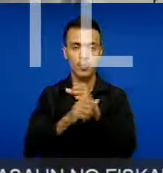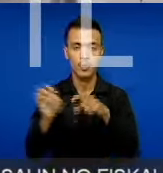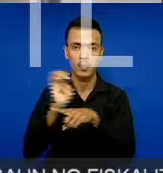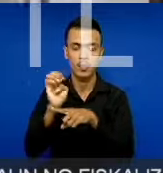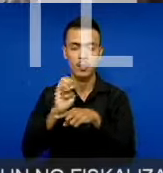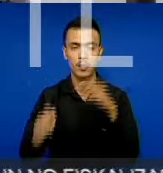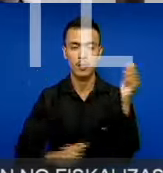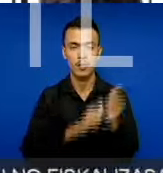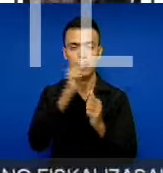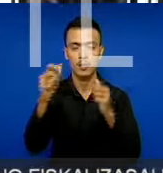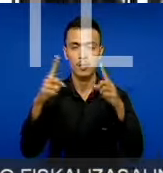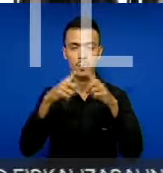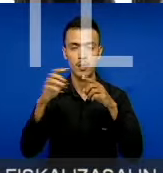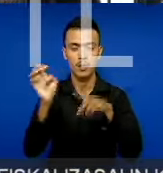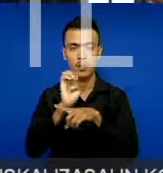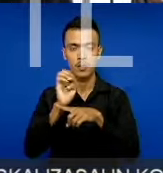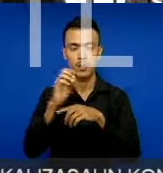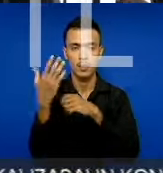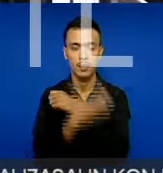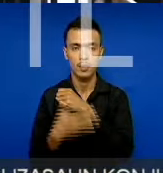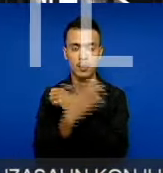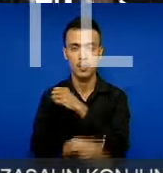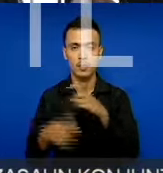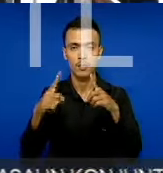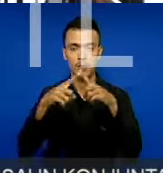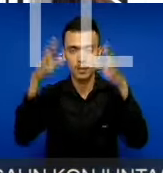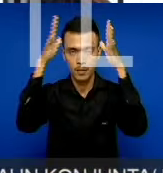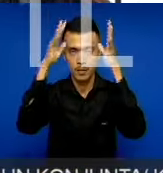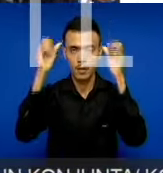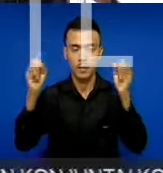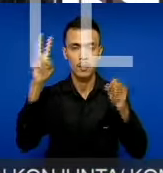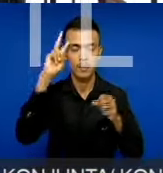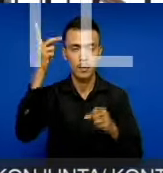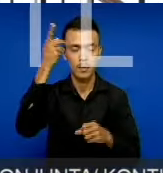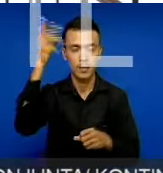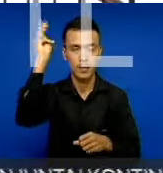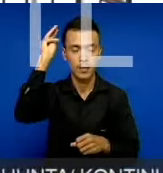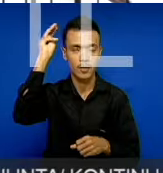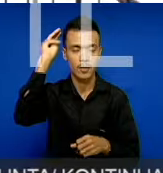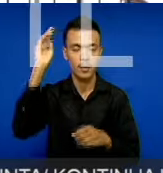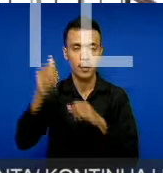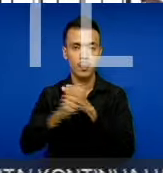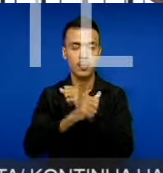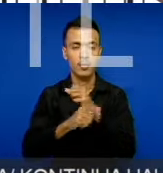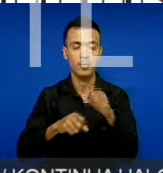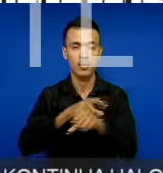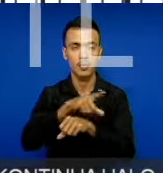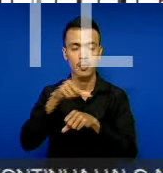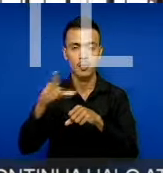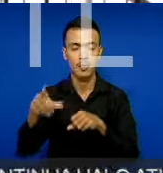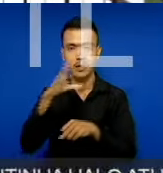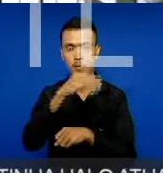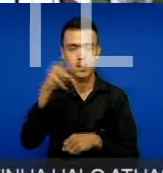ba povo no nação, ba presidente república José Ramos Horta. Vice-primeiro-ministro, ministro coordenador assuntos sociais, no